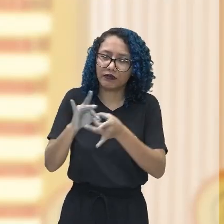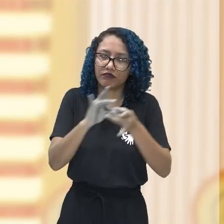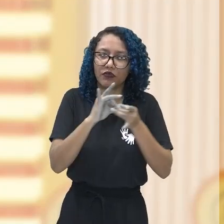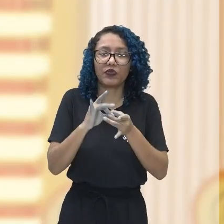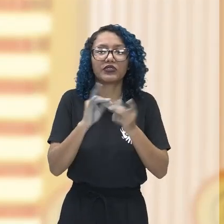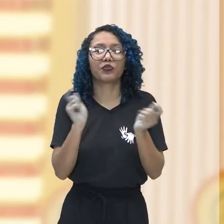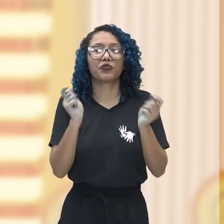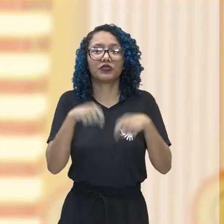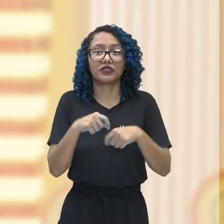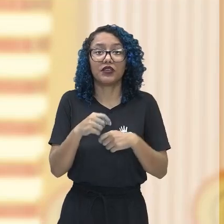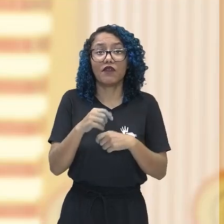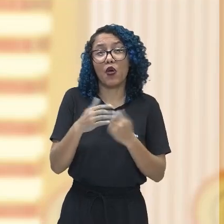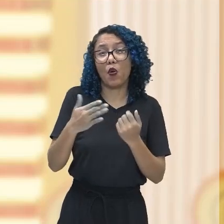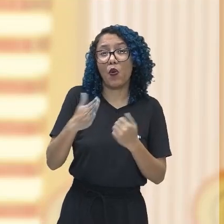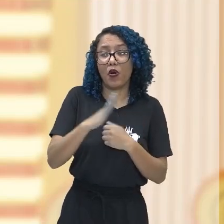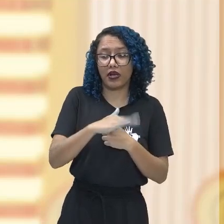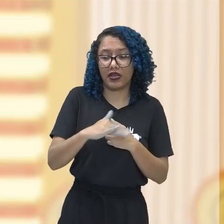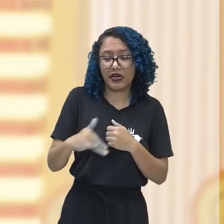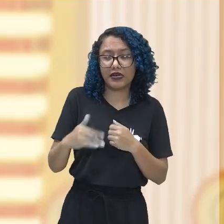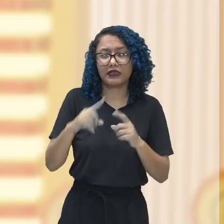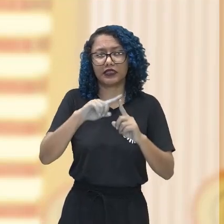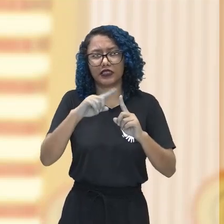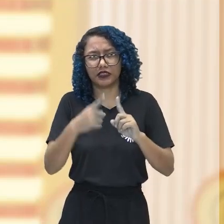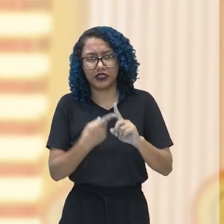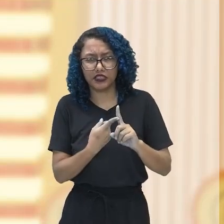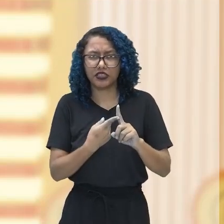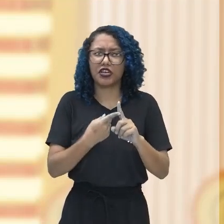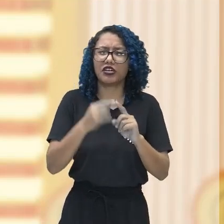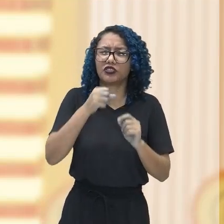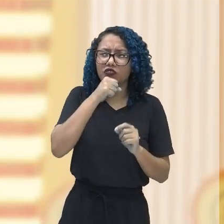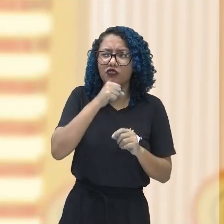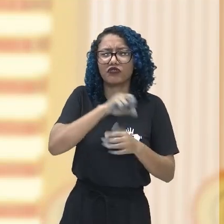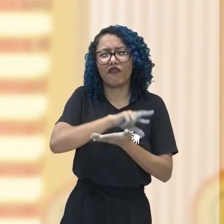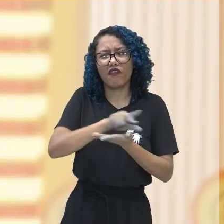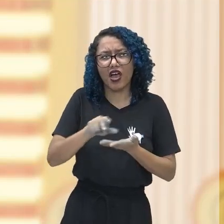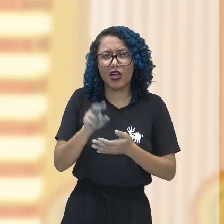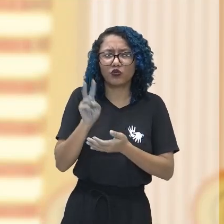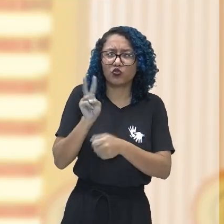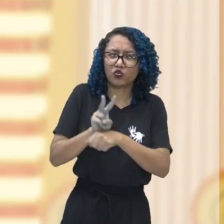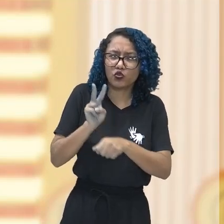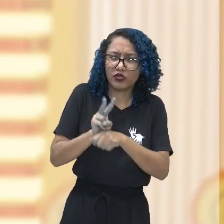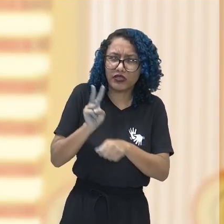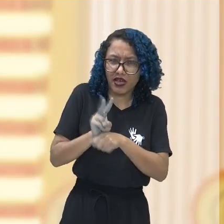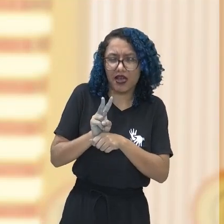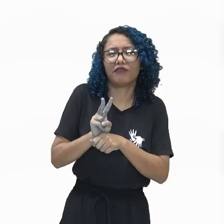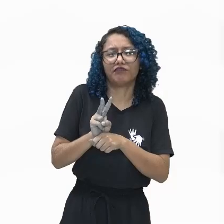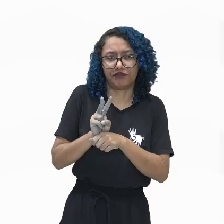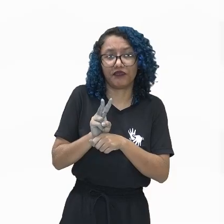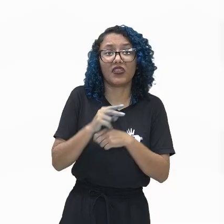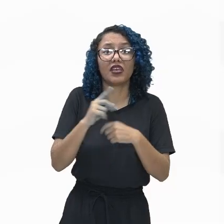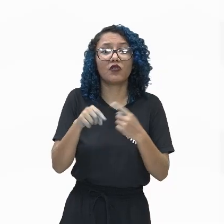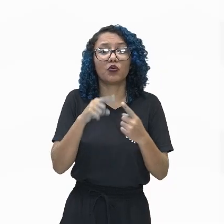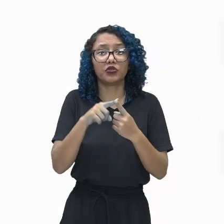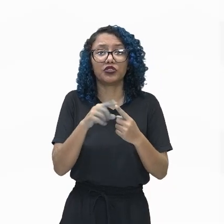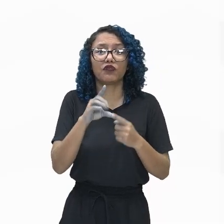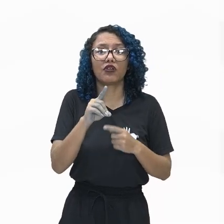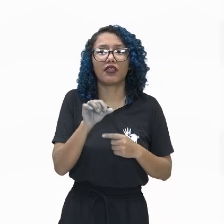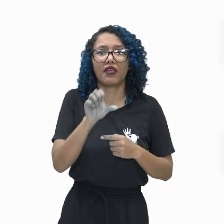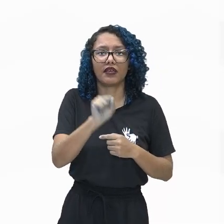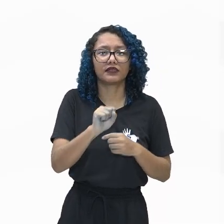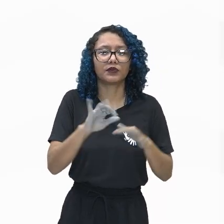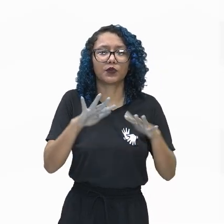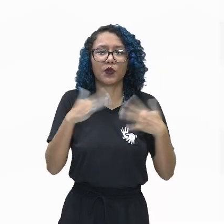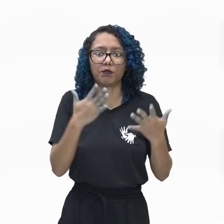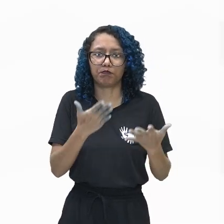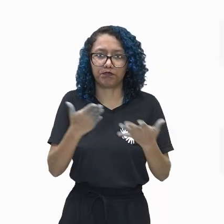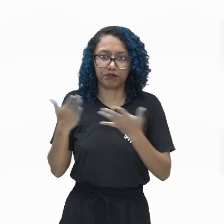crianças até 5 anos de idade, gestantes, idosos, tá? E as metas dessa ODS são, dê uma olhada,